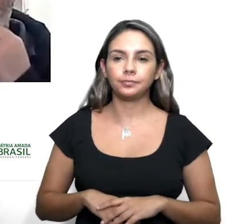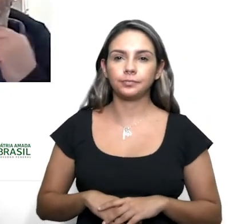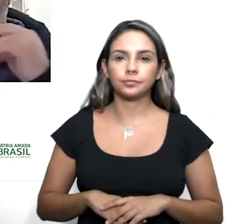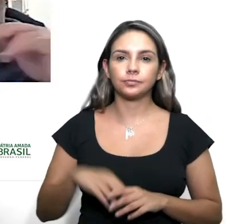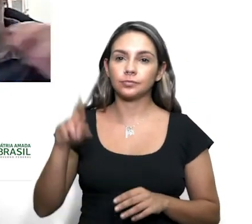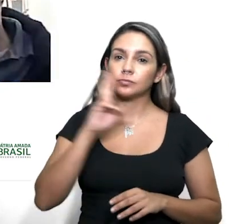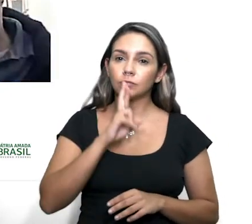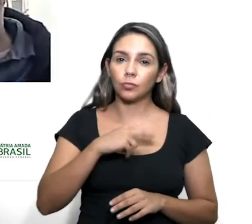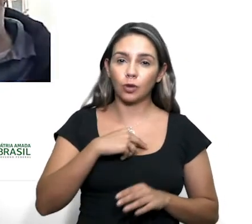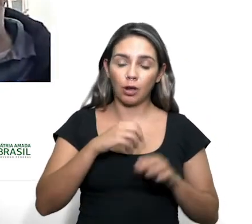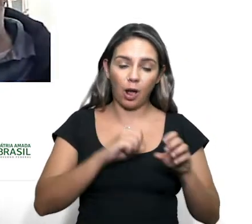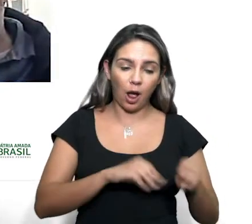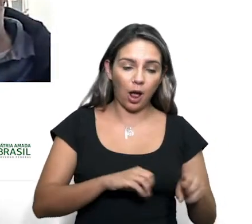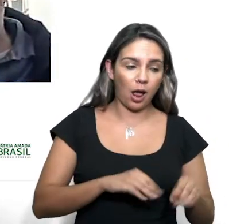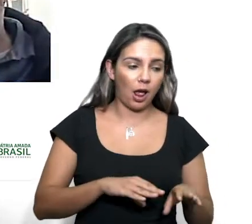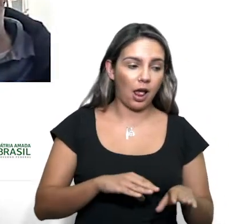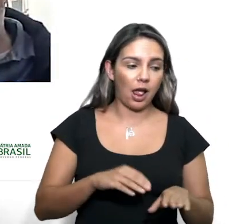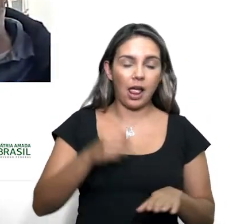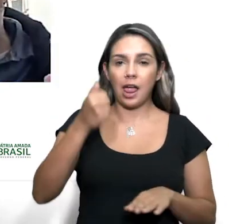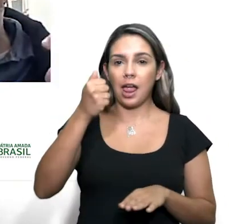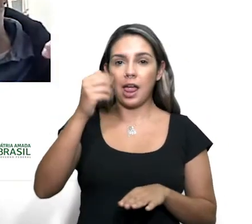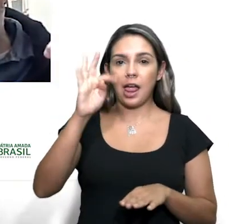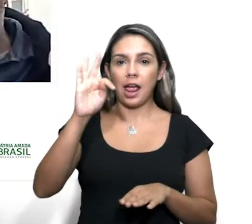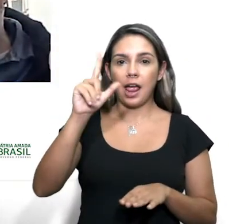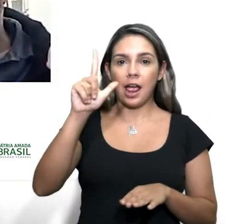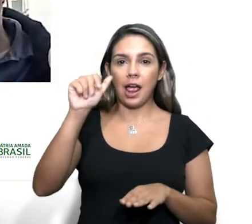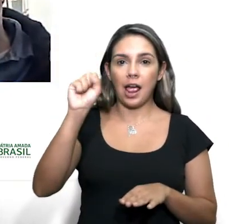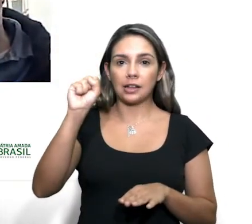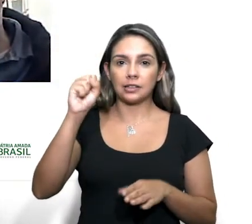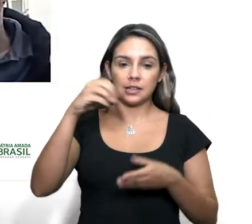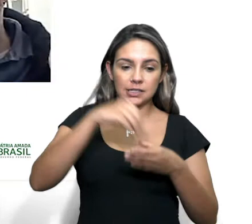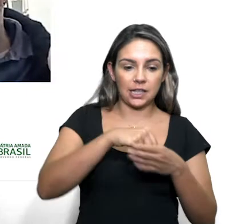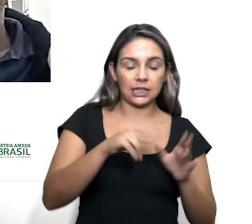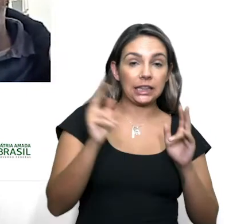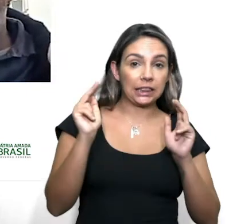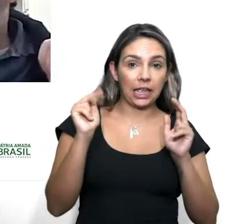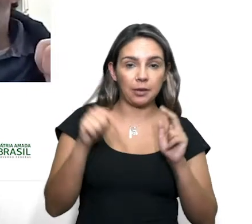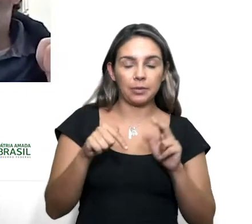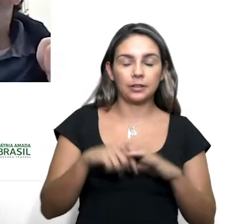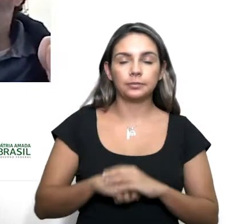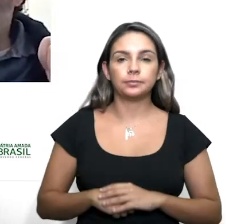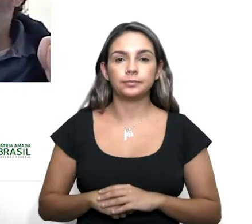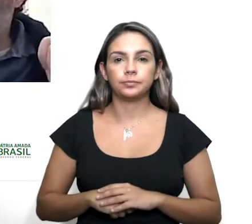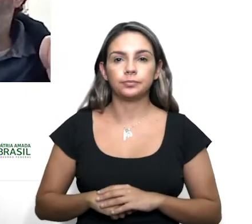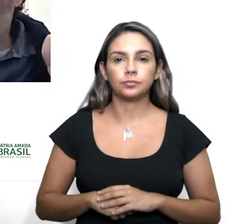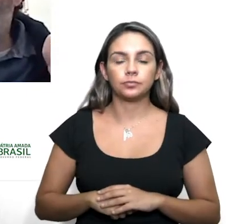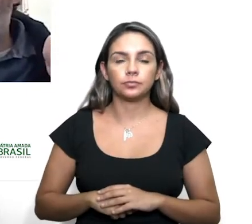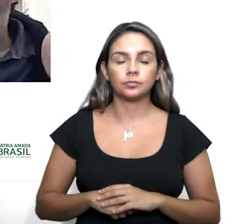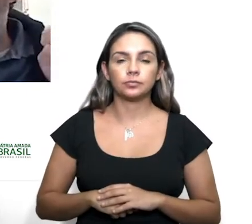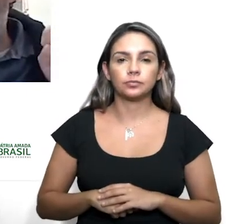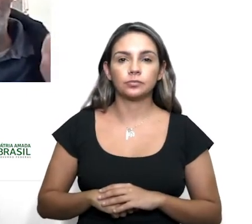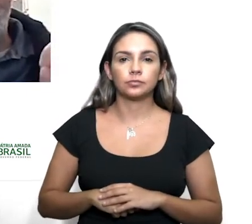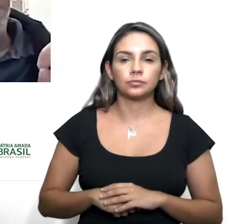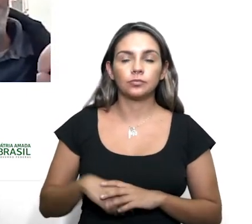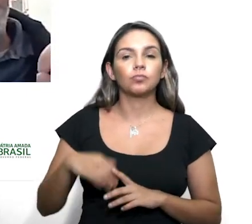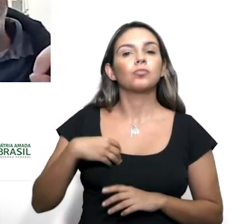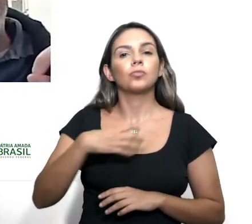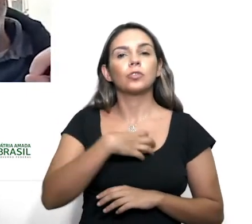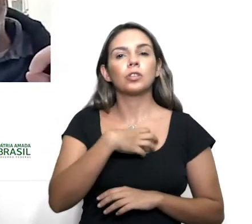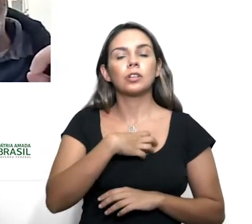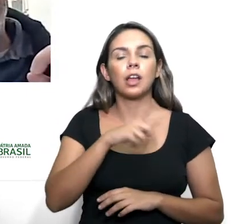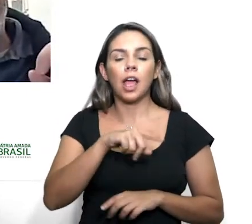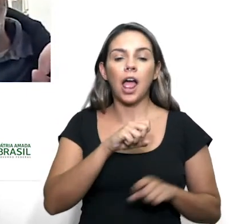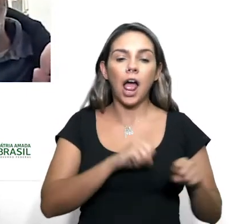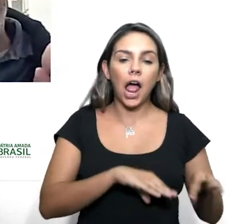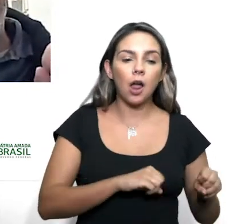Eu dou algumas aulas a partir do Atlas, precisamente, de alguns temas que estão no Atlas. E o que eu sinto em relação às